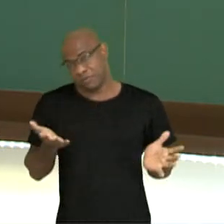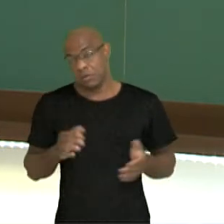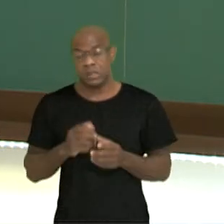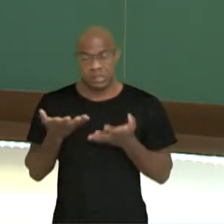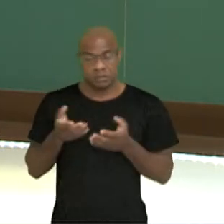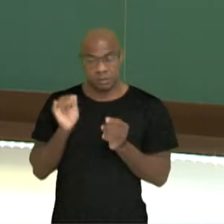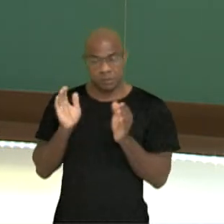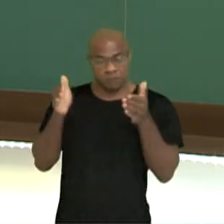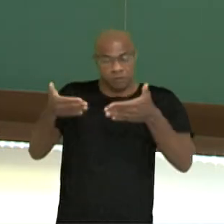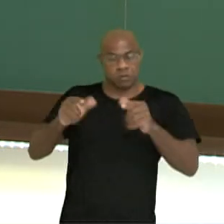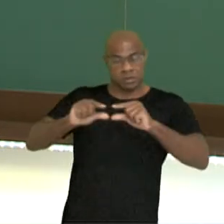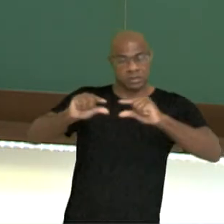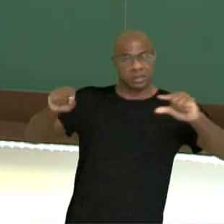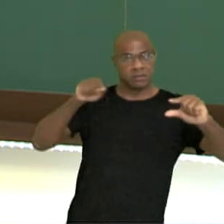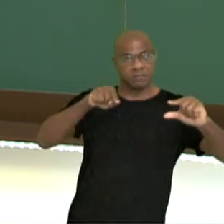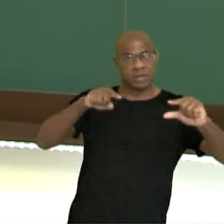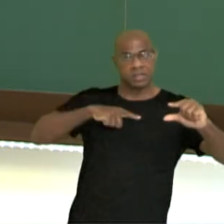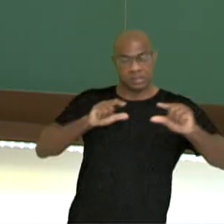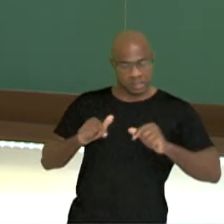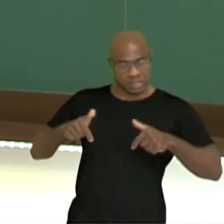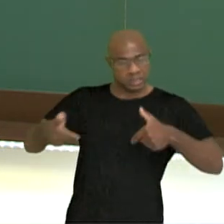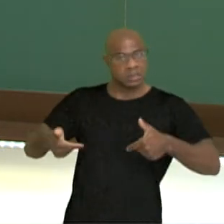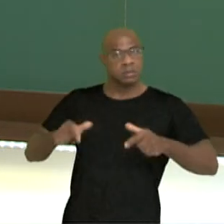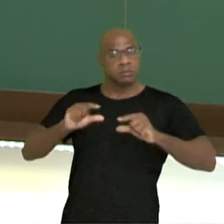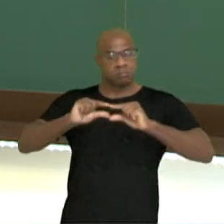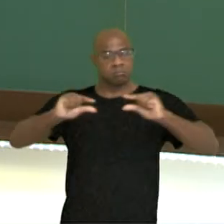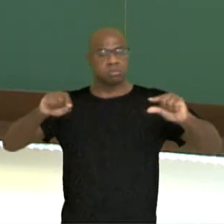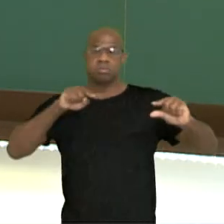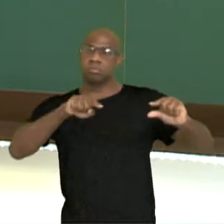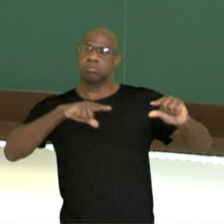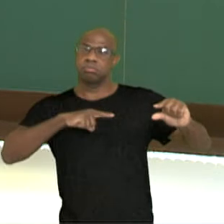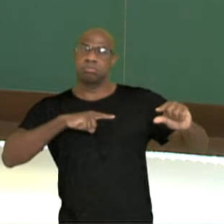foco da frase na ação, no evento, no que foi